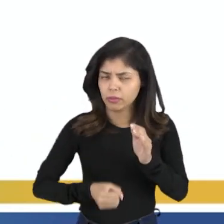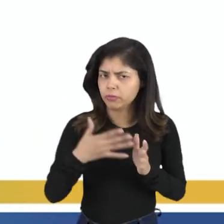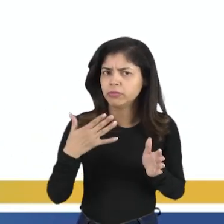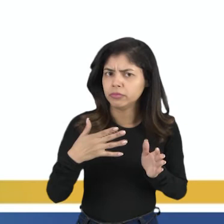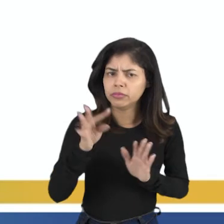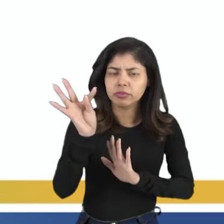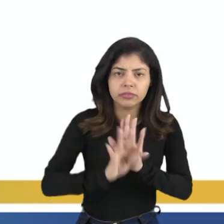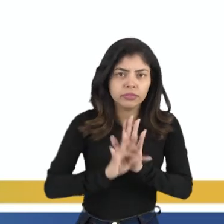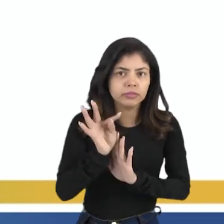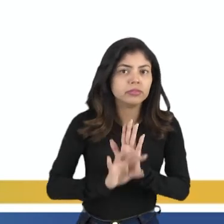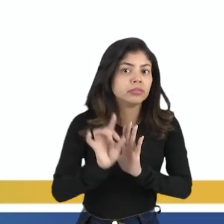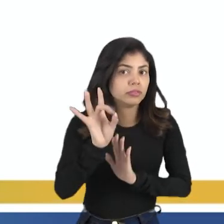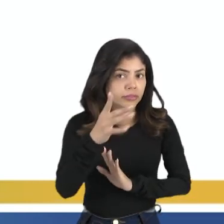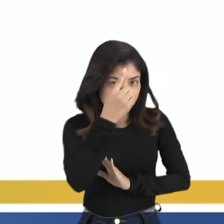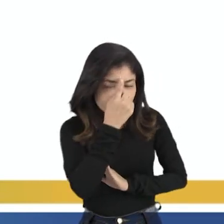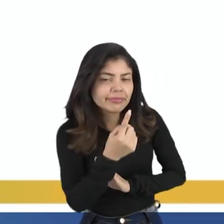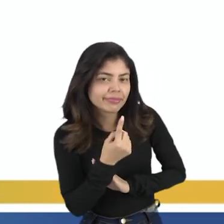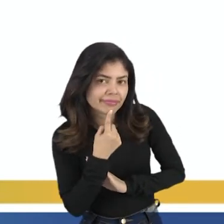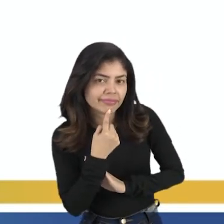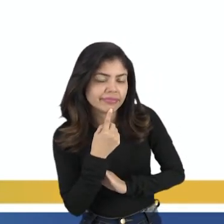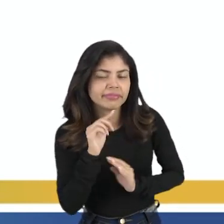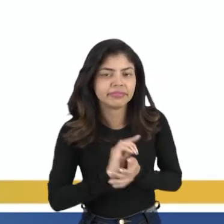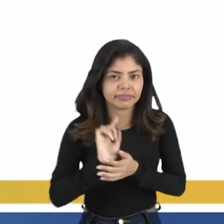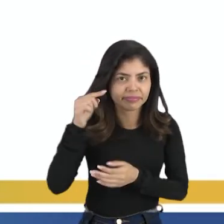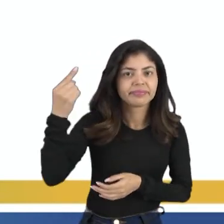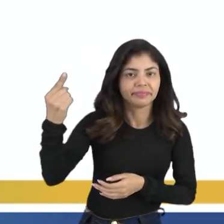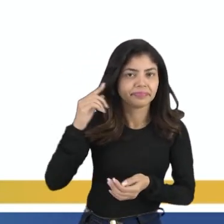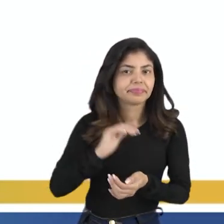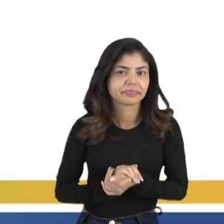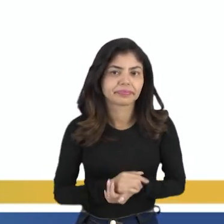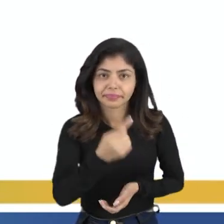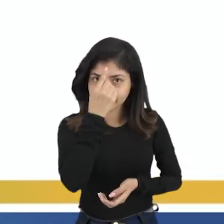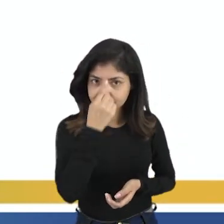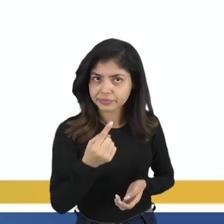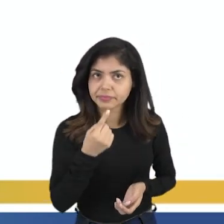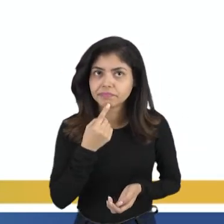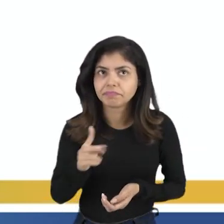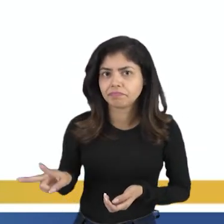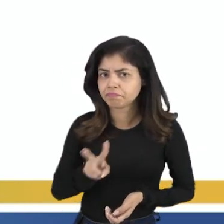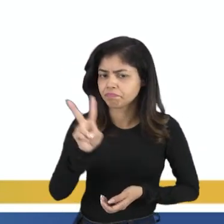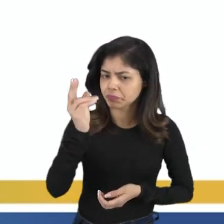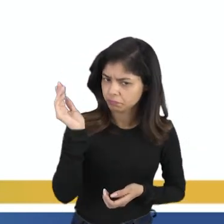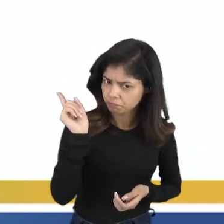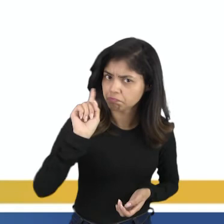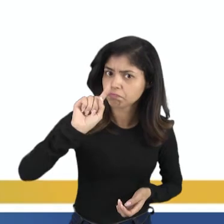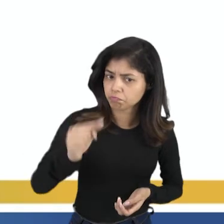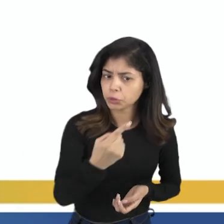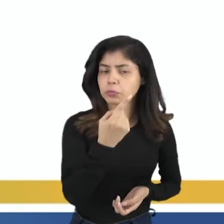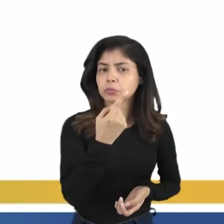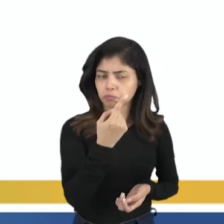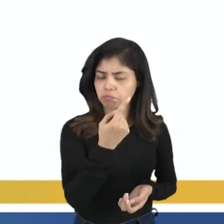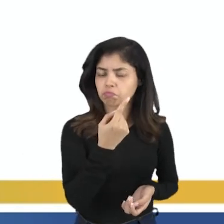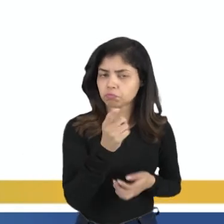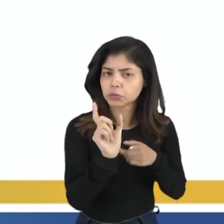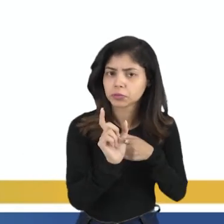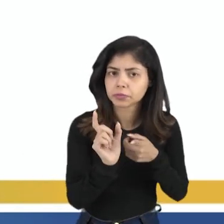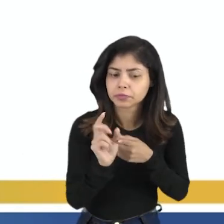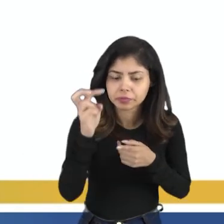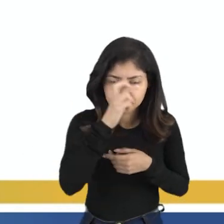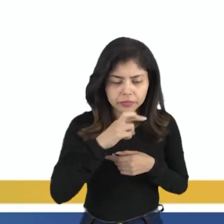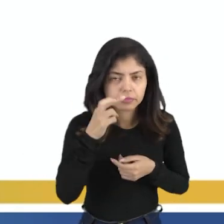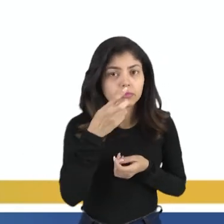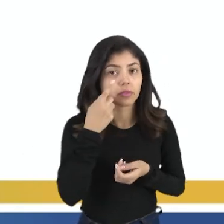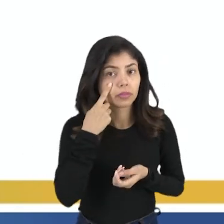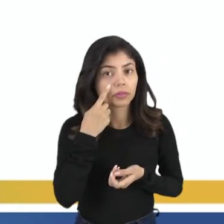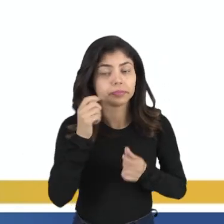muito texto em apenas uma imagem. É aquela situação, uma imagem vale mais do que 1000 palavras. Então é preciso analisar e